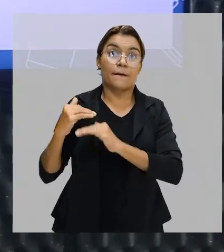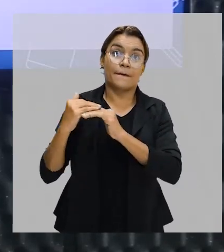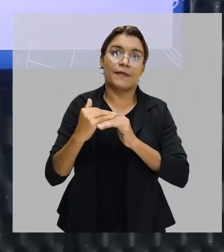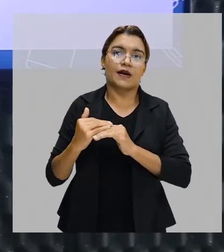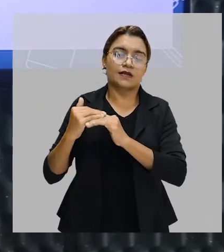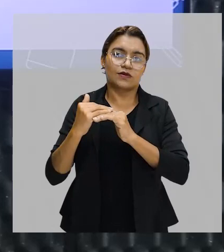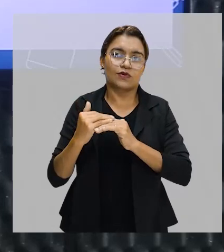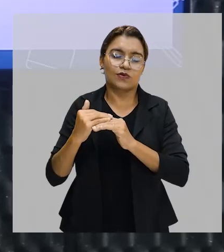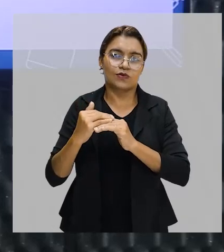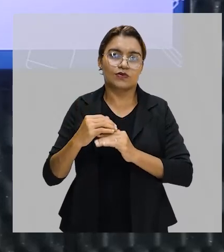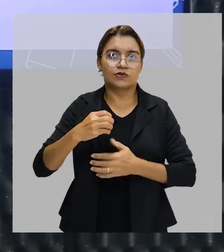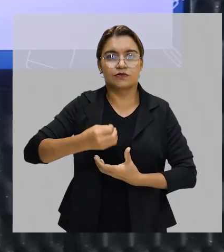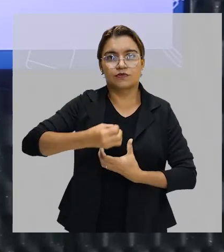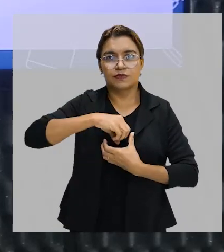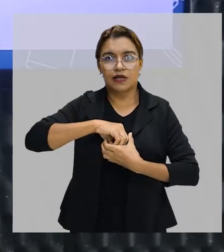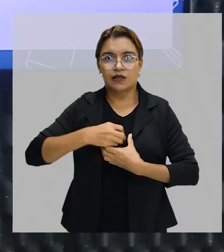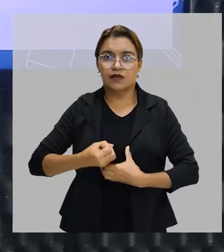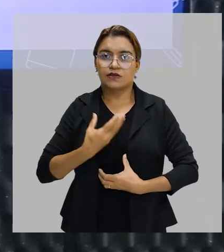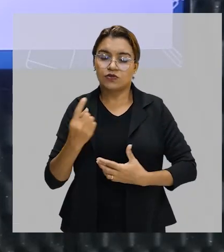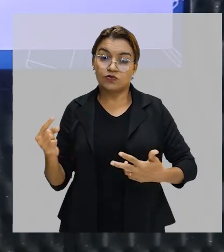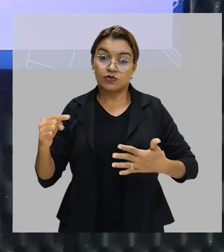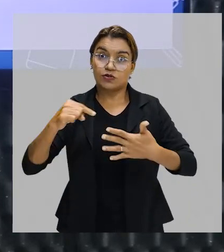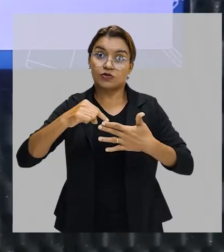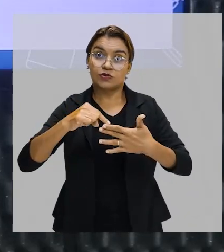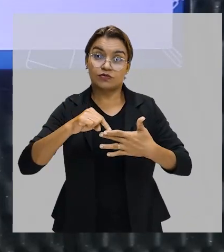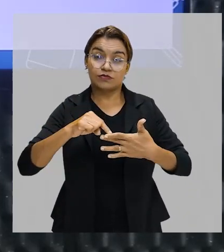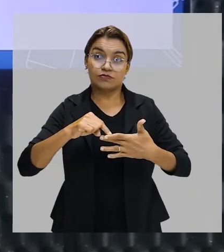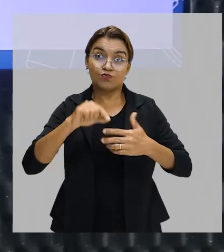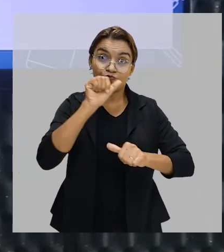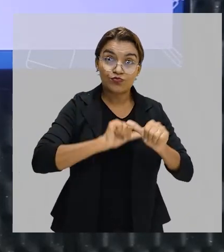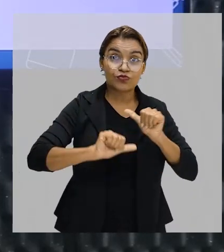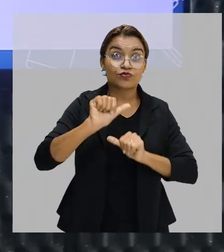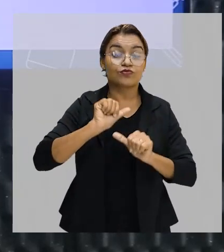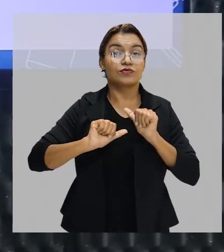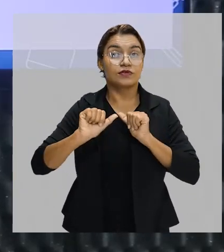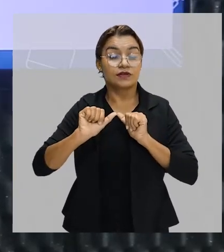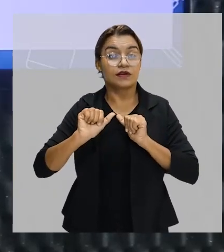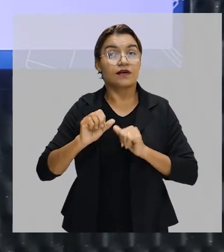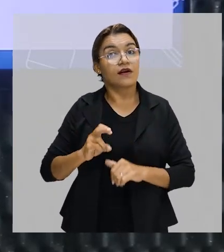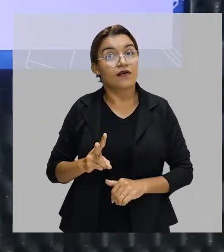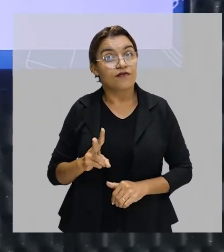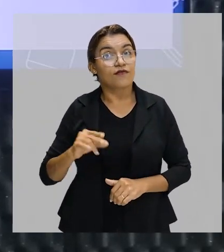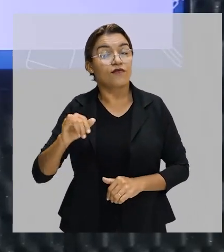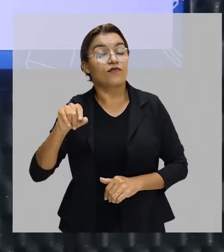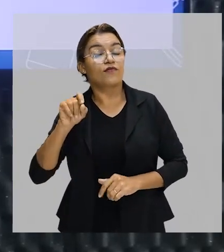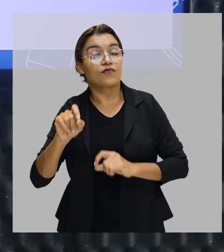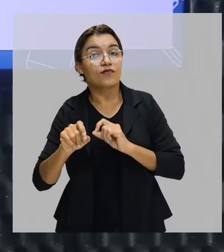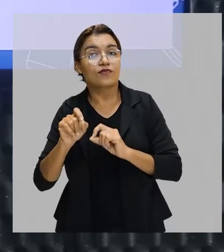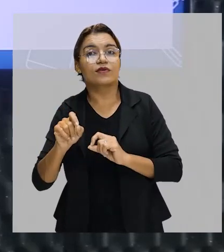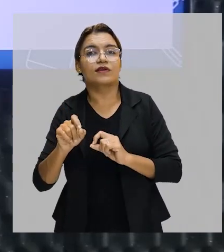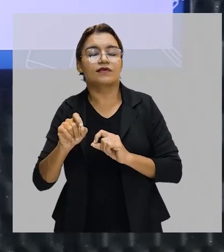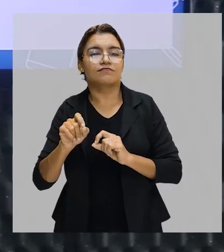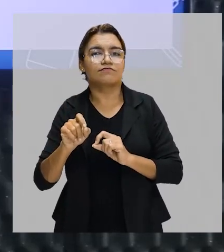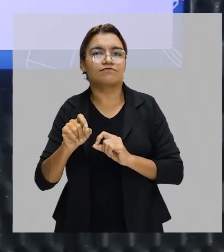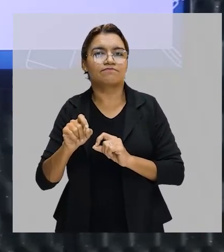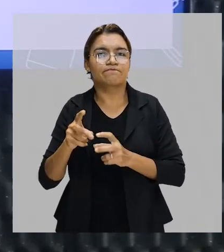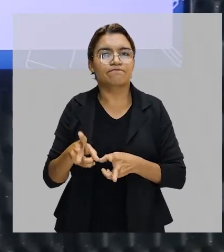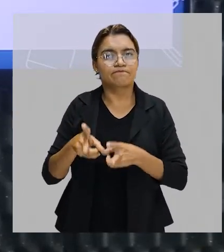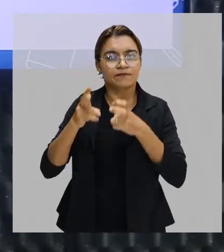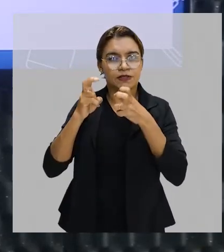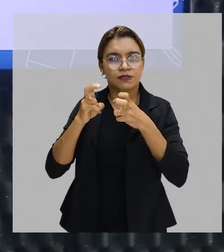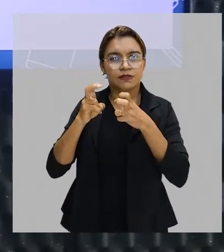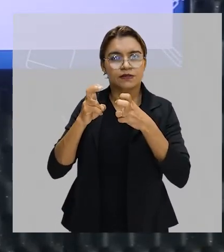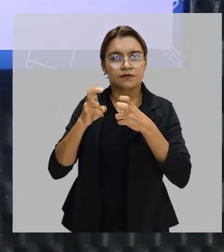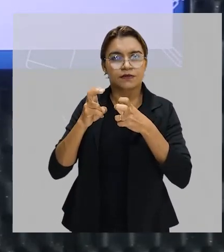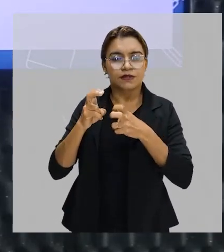parnasianos, simbolistas, eu vou me chegar mais para aquilo que é brasileiro. Por isso